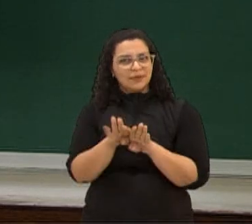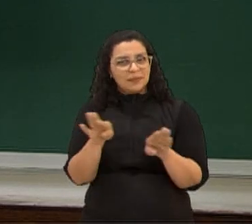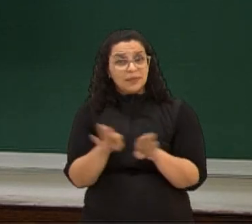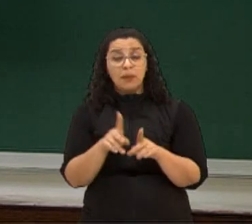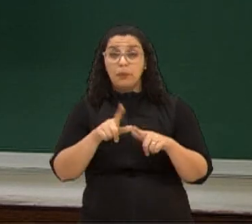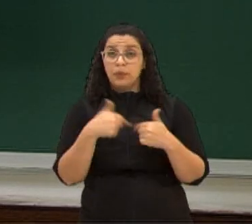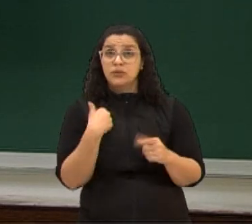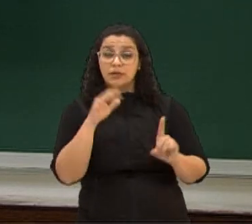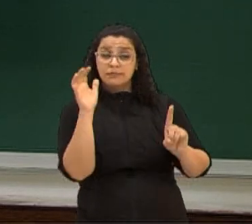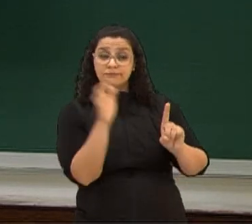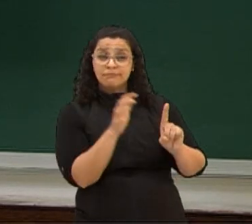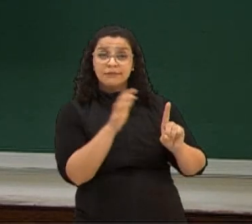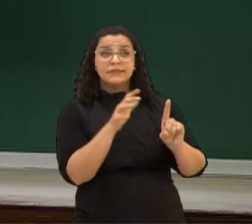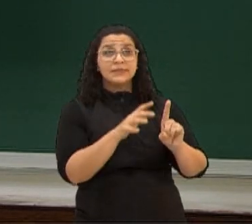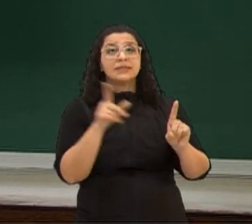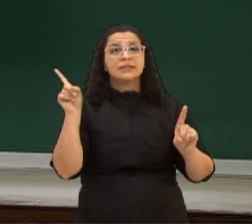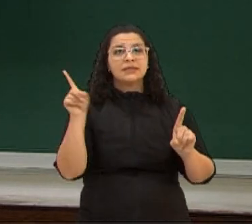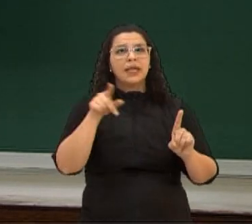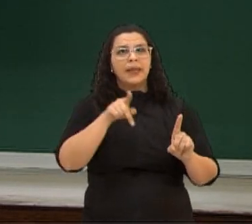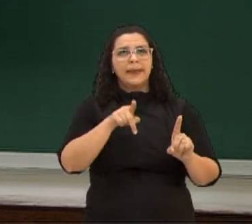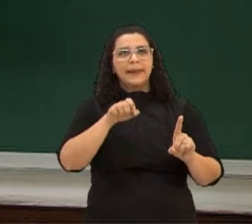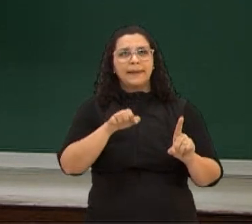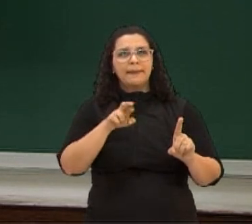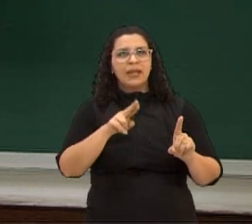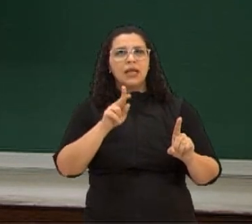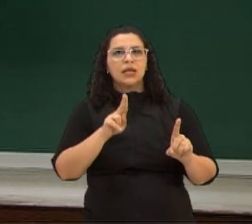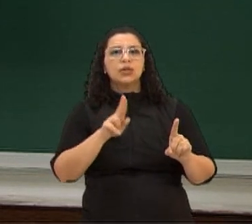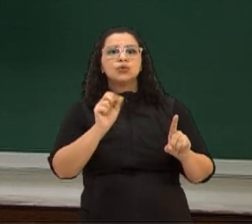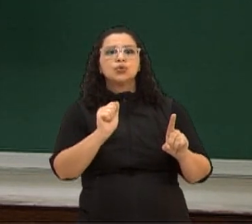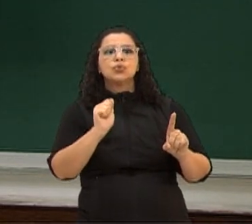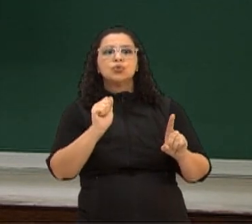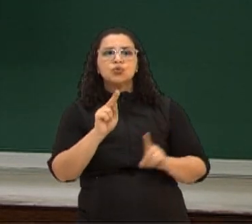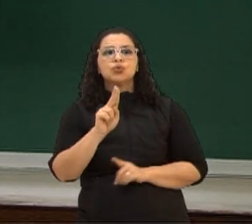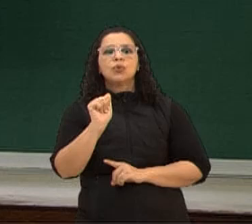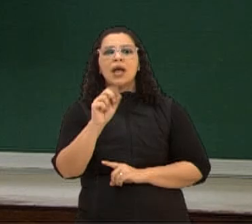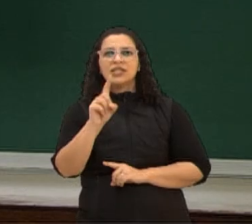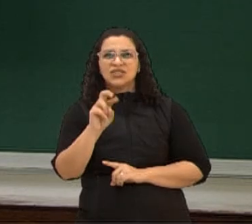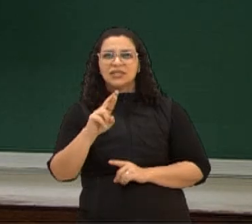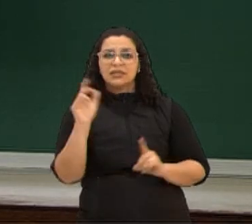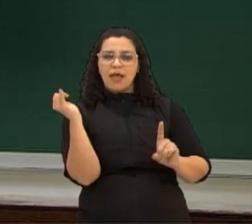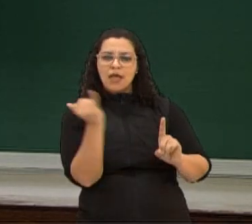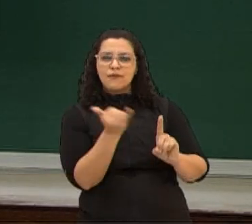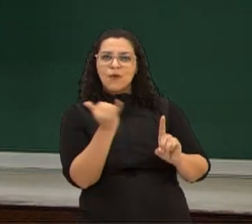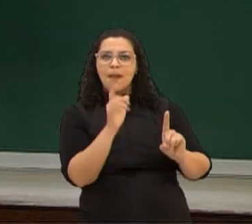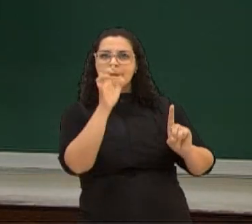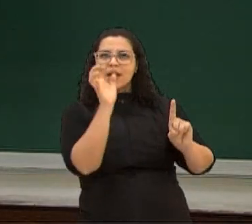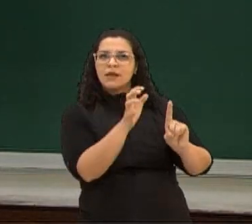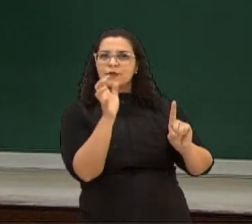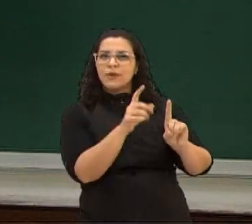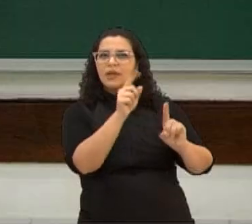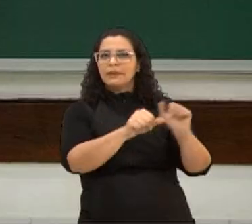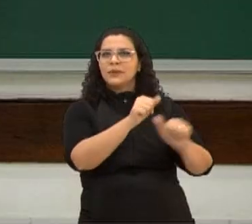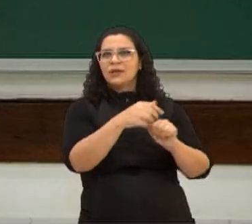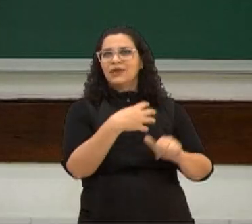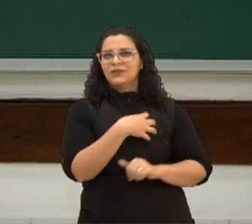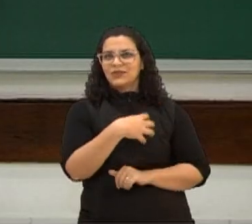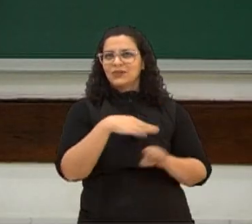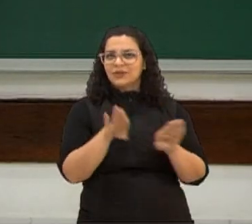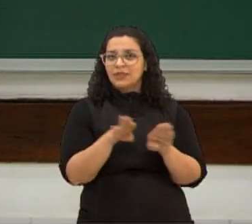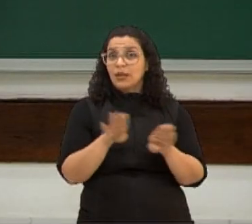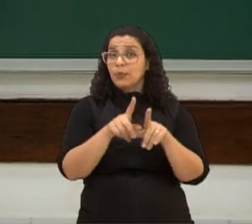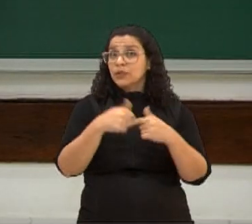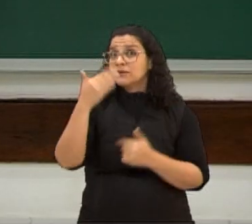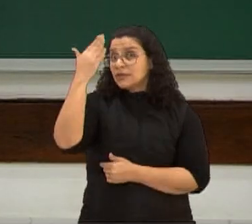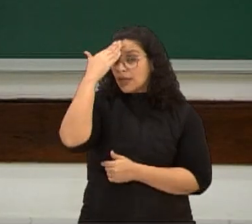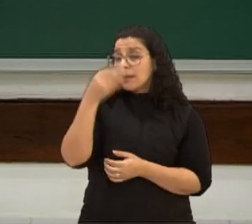o interlocutor. Você acaba convencendo o outro de que a forma que você pensa é a mais correta. Por isso que